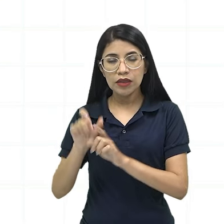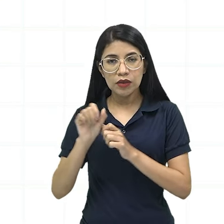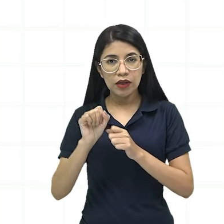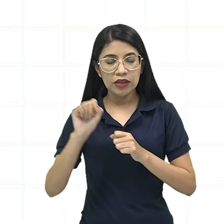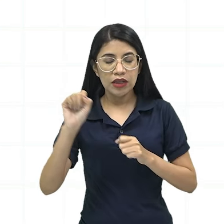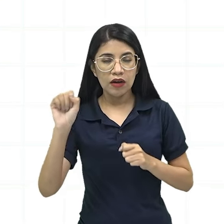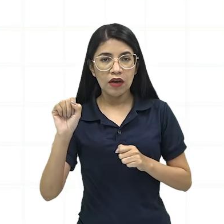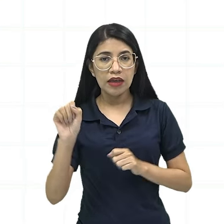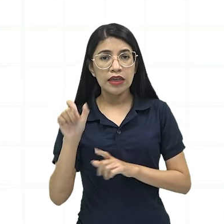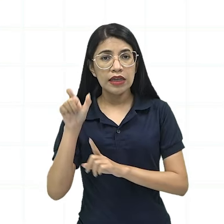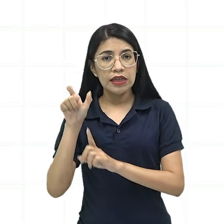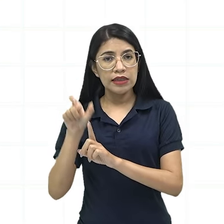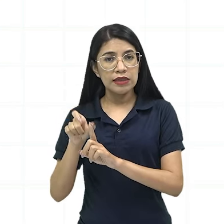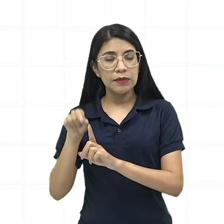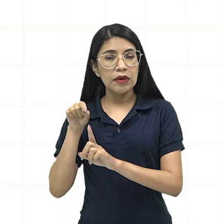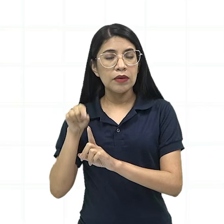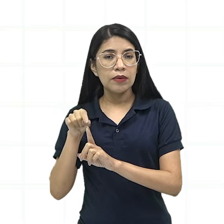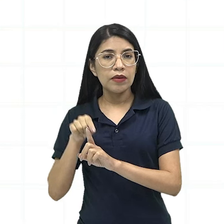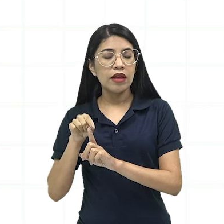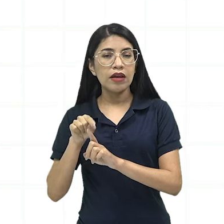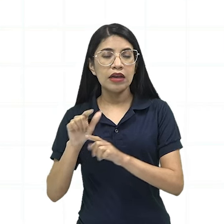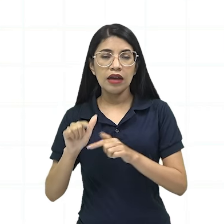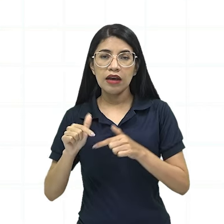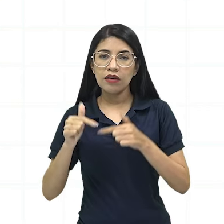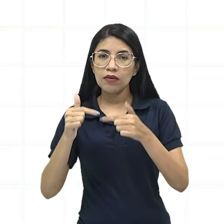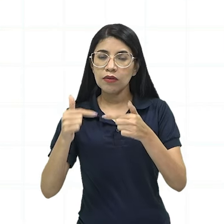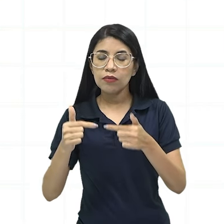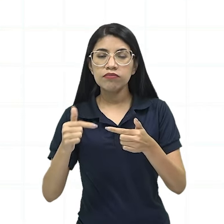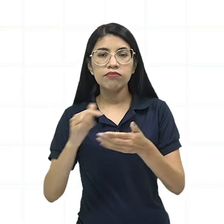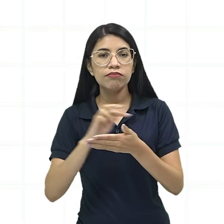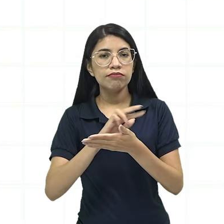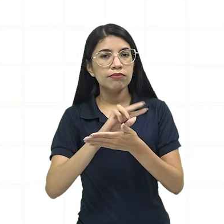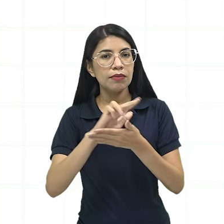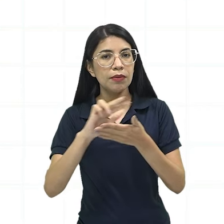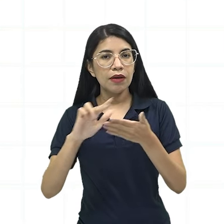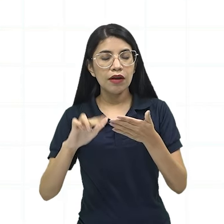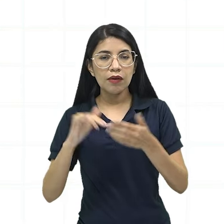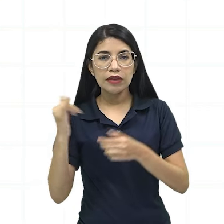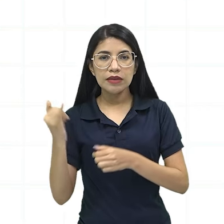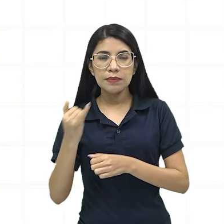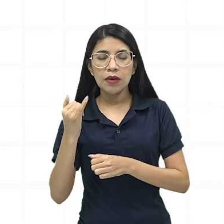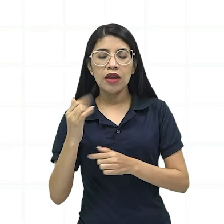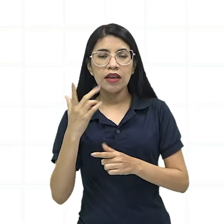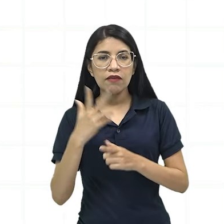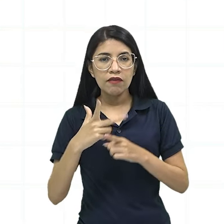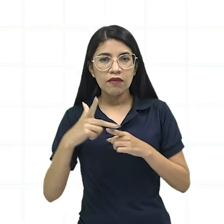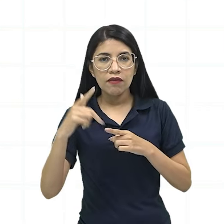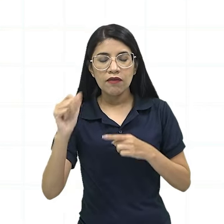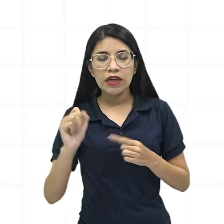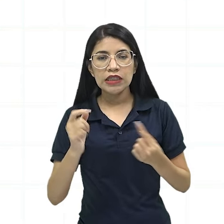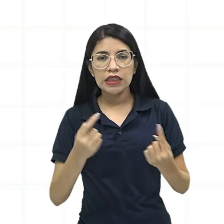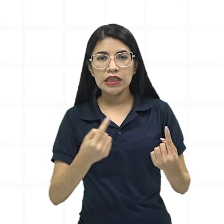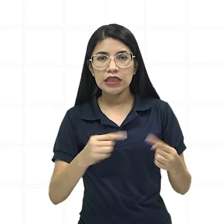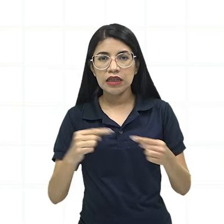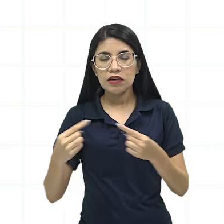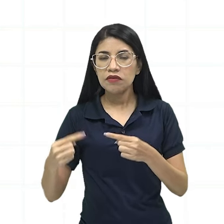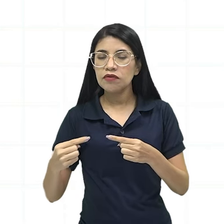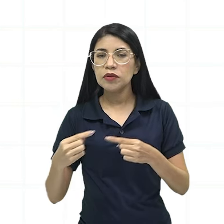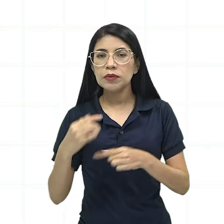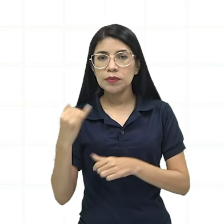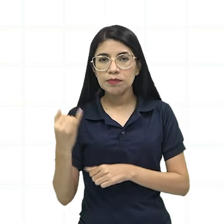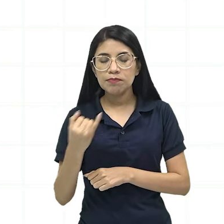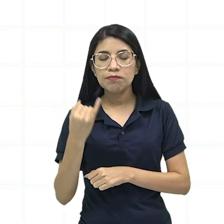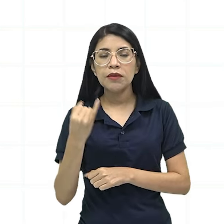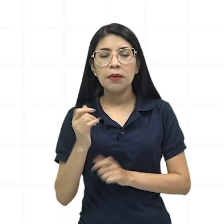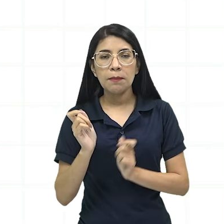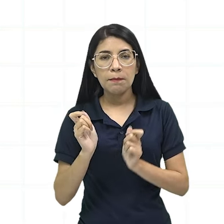esse herói, ele realiza fatos grandiosos, ele vence desafios imensos, mas